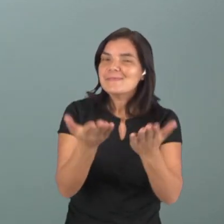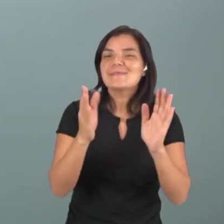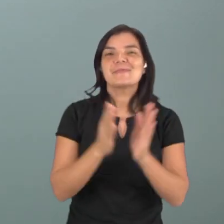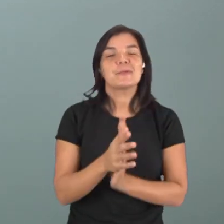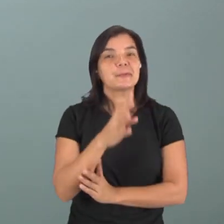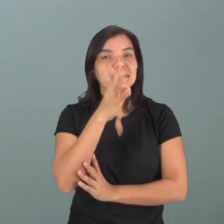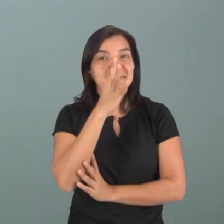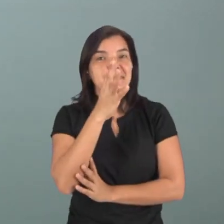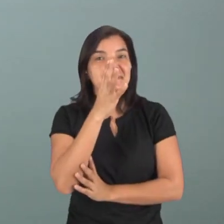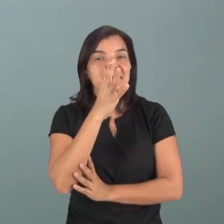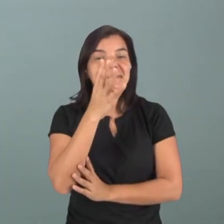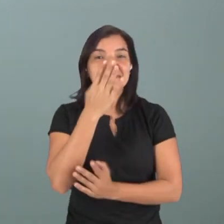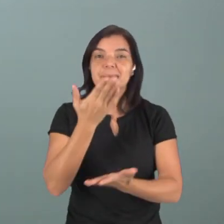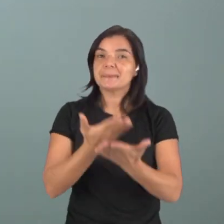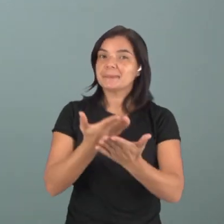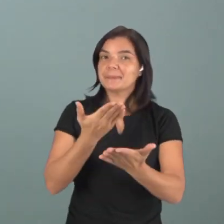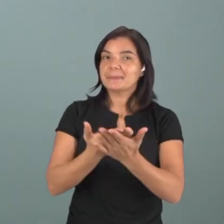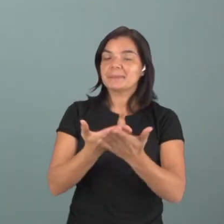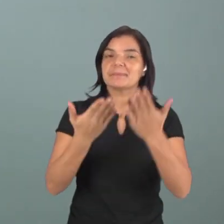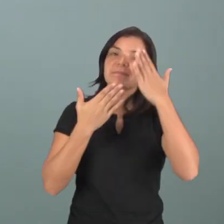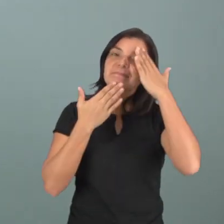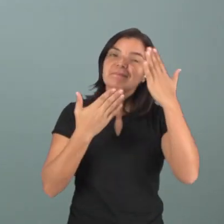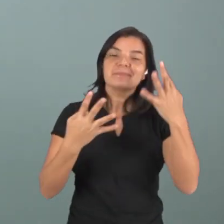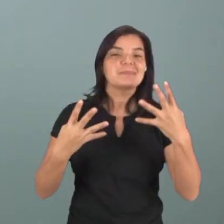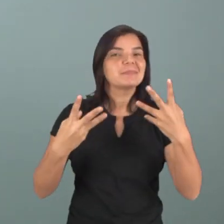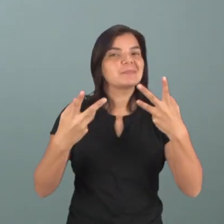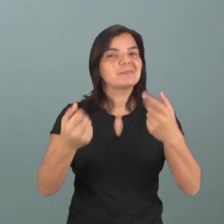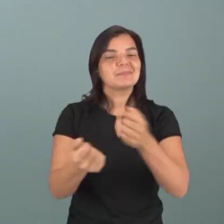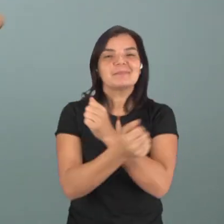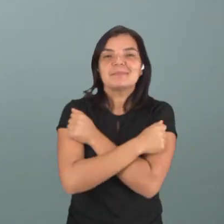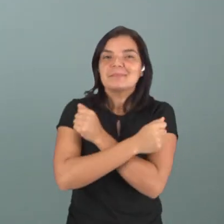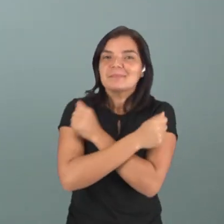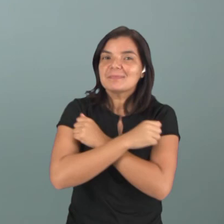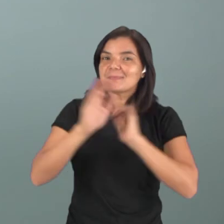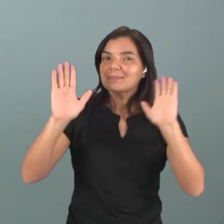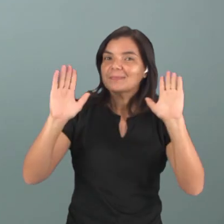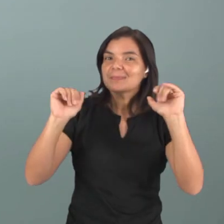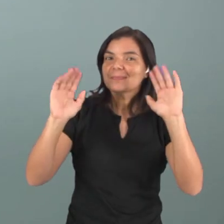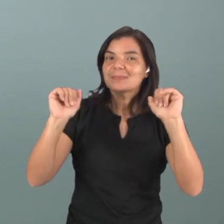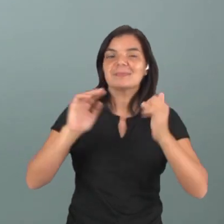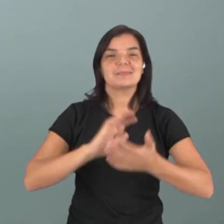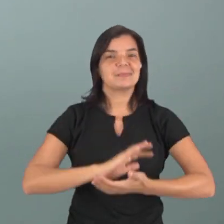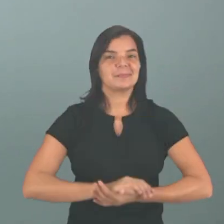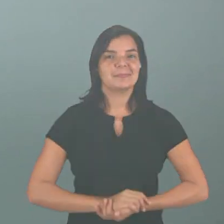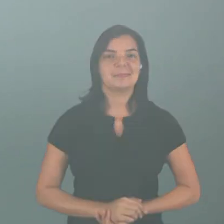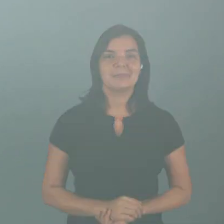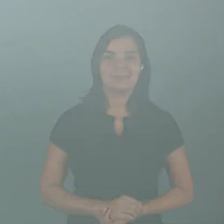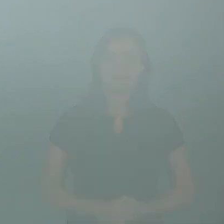prestigia com essa aula. Então, agradeço a todos, um abraço e até a próxima.